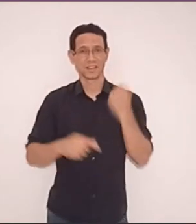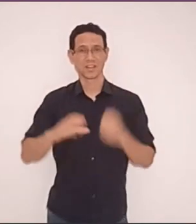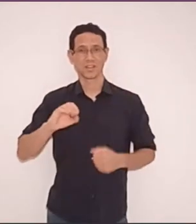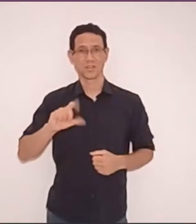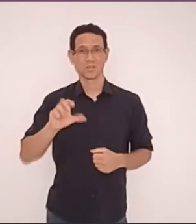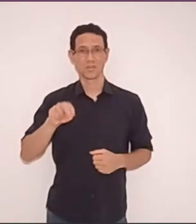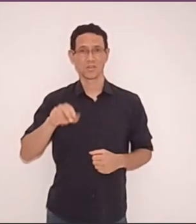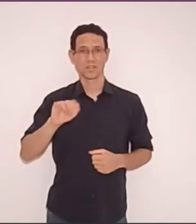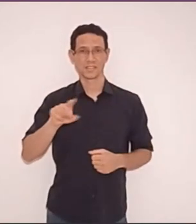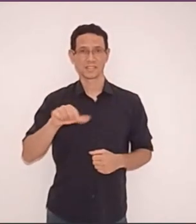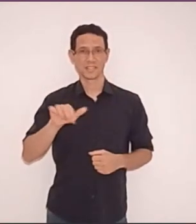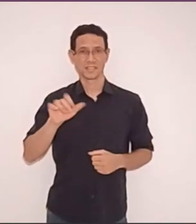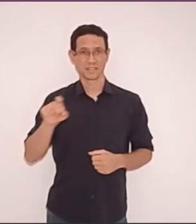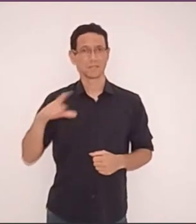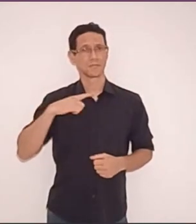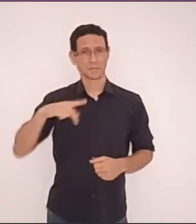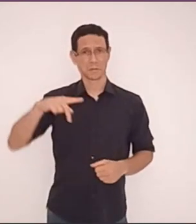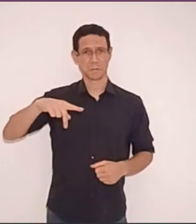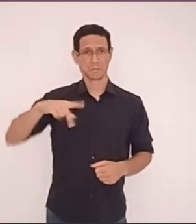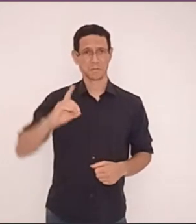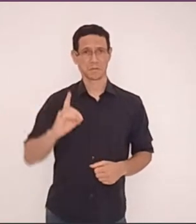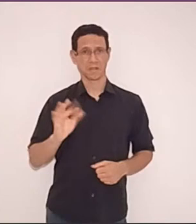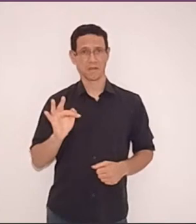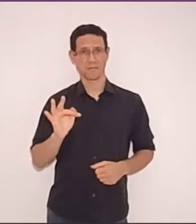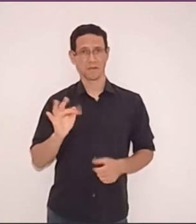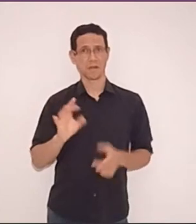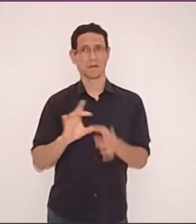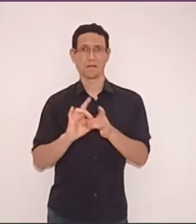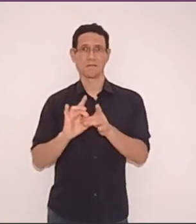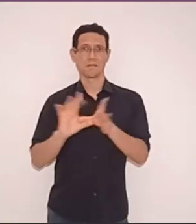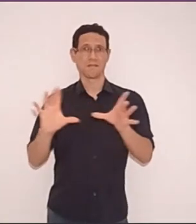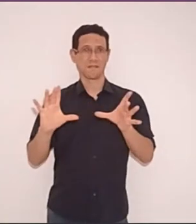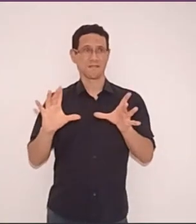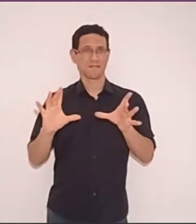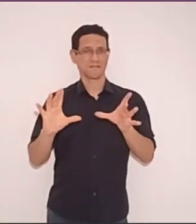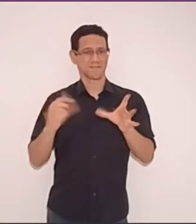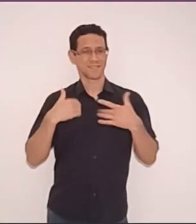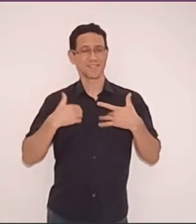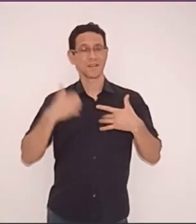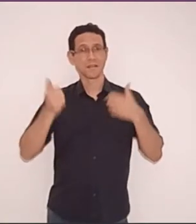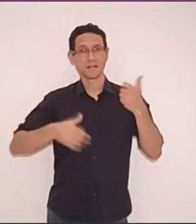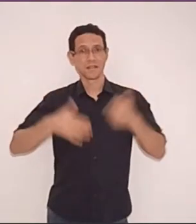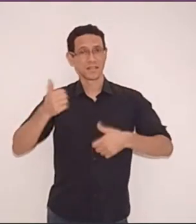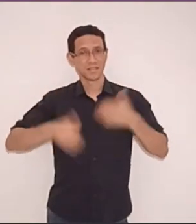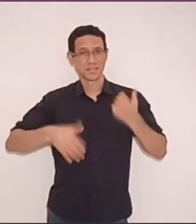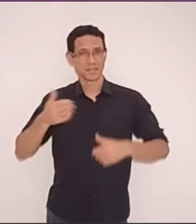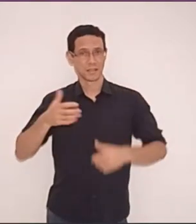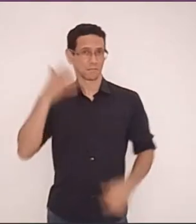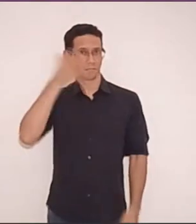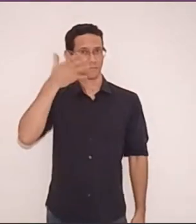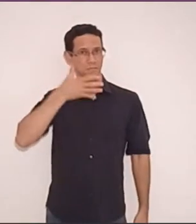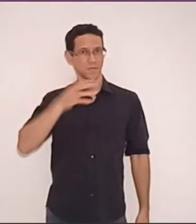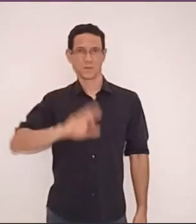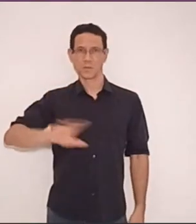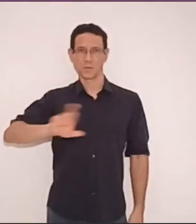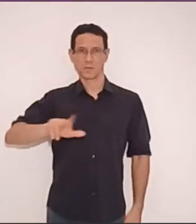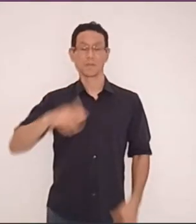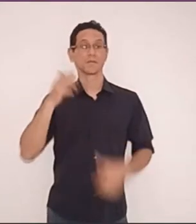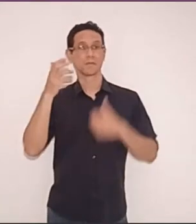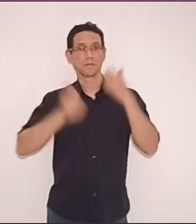a inclusive disponível em PDF tá porque e eu narro é um discurso eu narro que